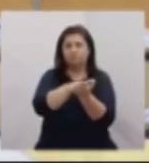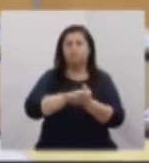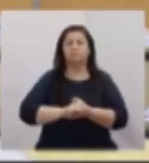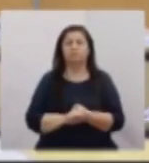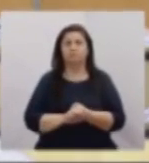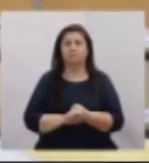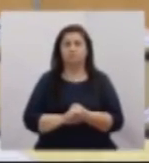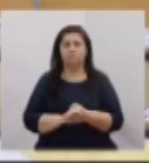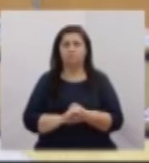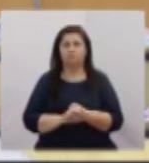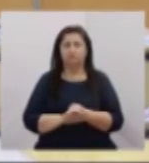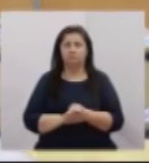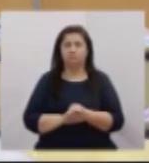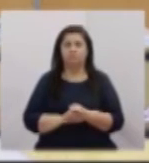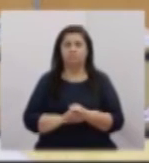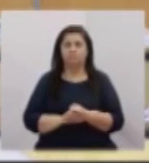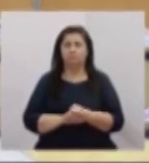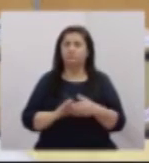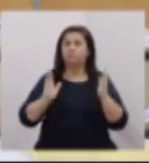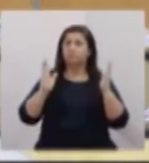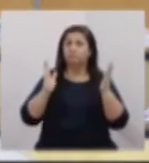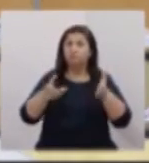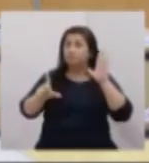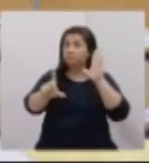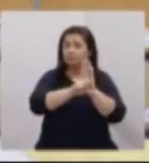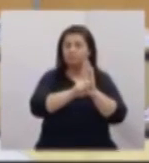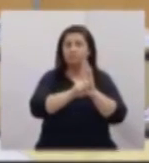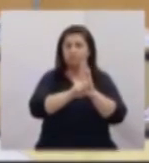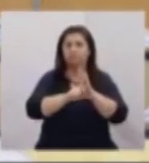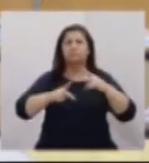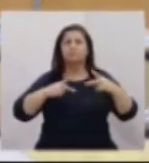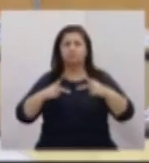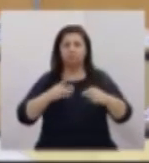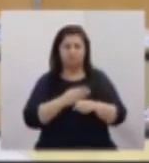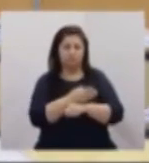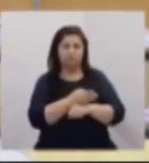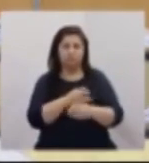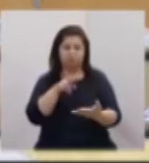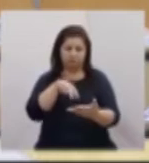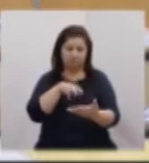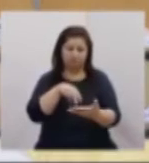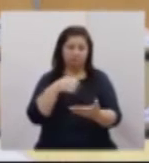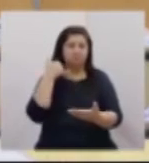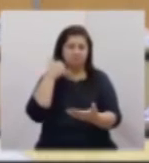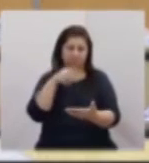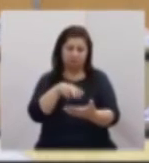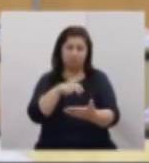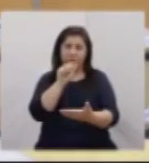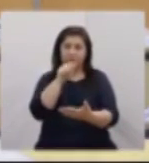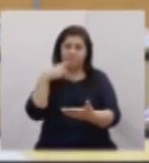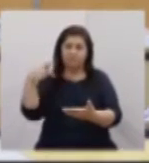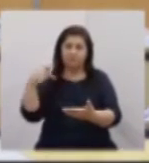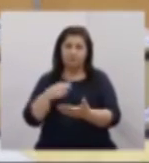das multas de trânsito. Isso já é uma lei. São José, você entra aqui no celular, no aplicativo, coloca o